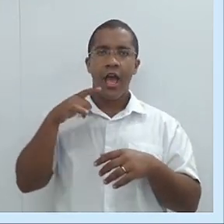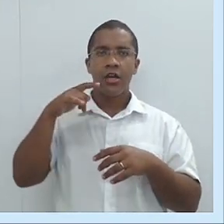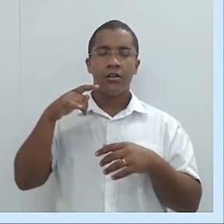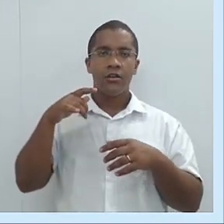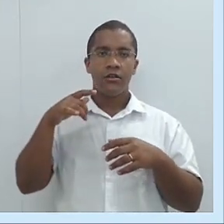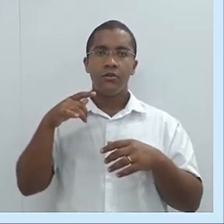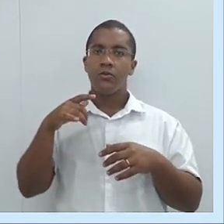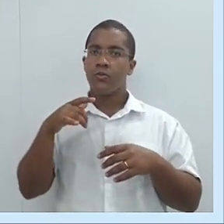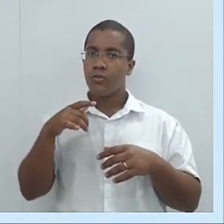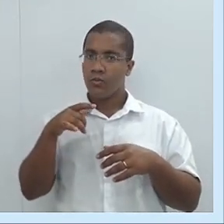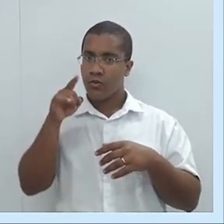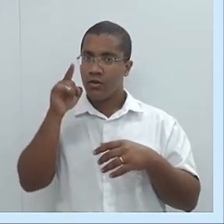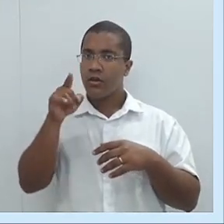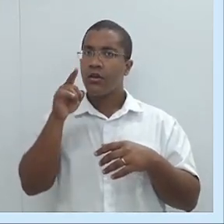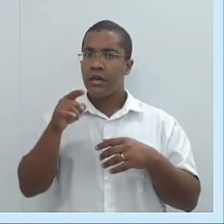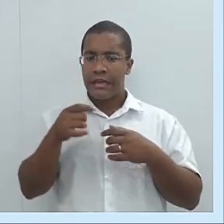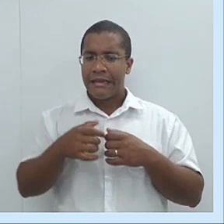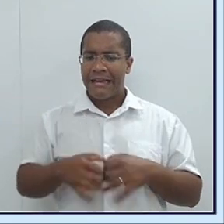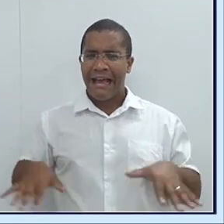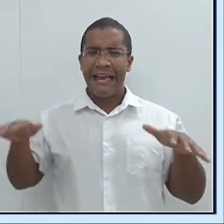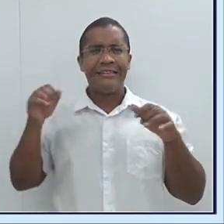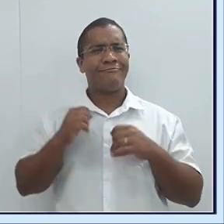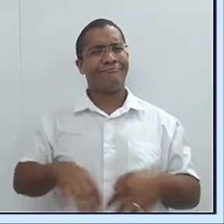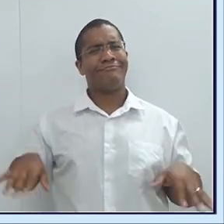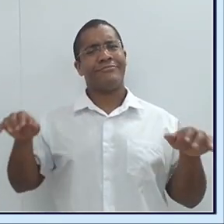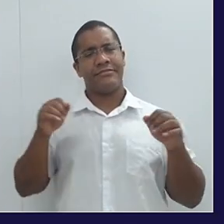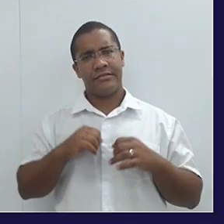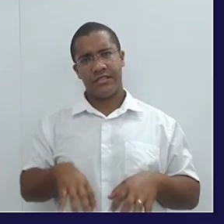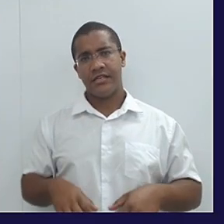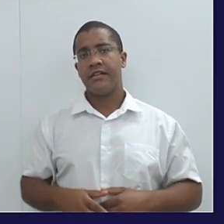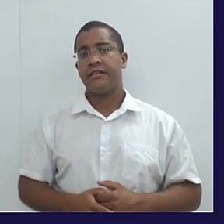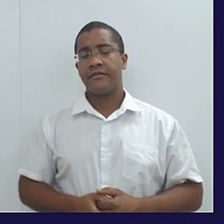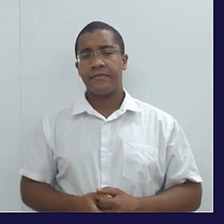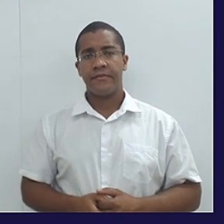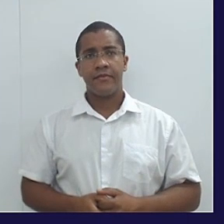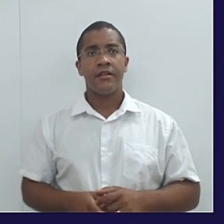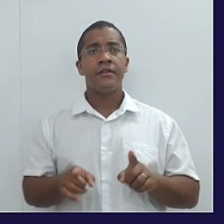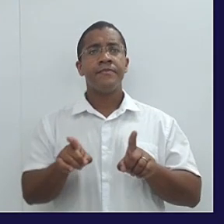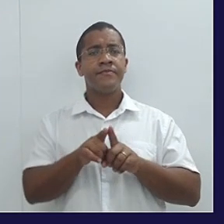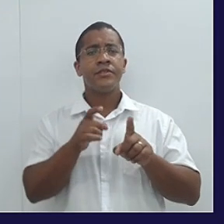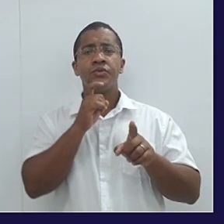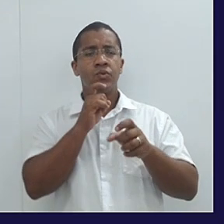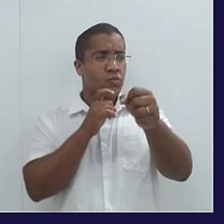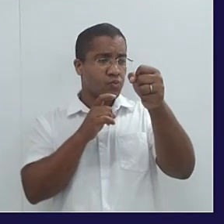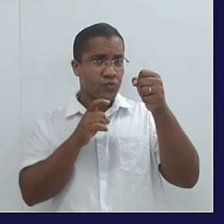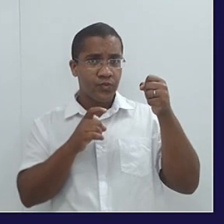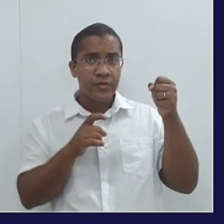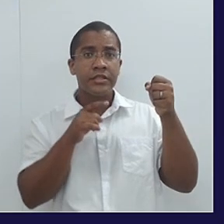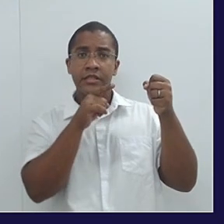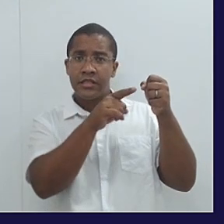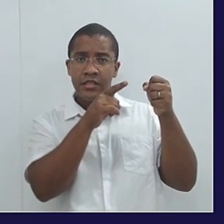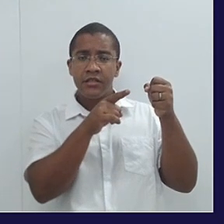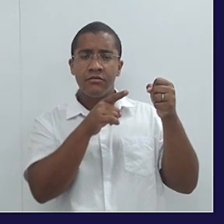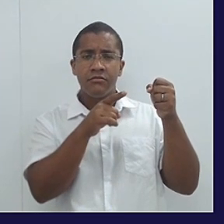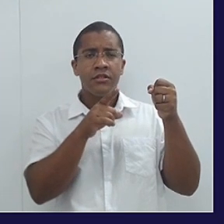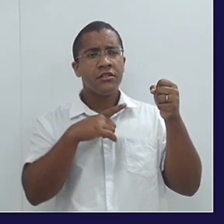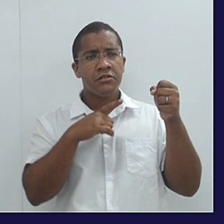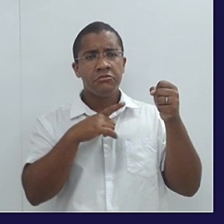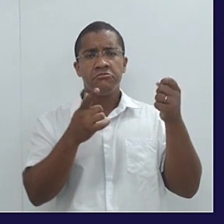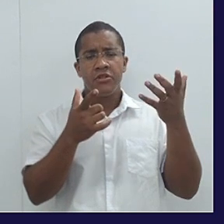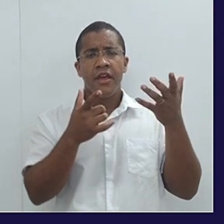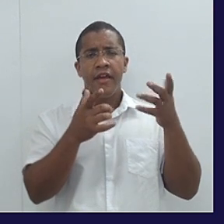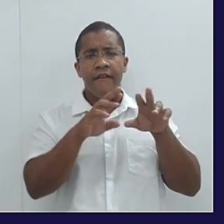grande vilão aí da sua conta de energia. Os refrigeradores, por sua vez, no caso aí de geladeiras